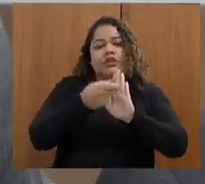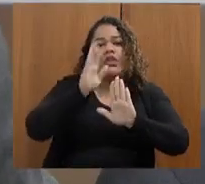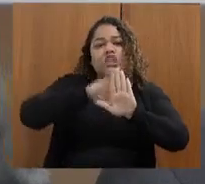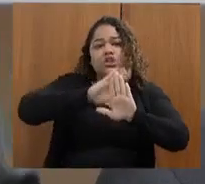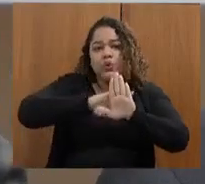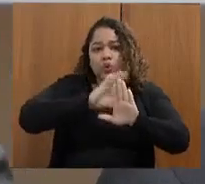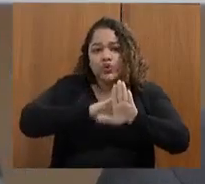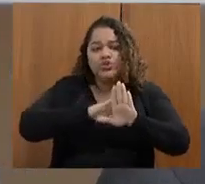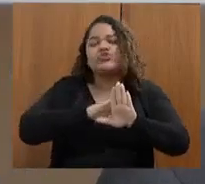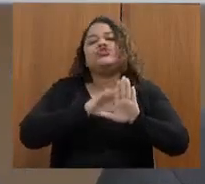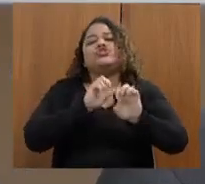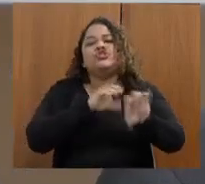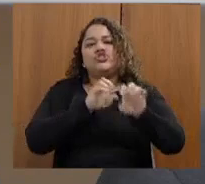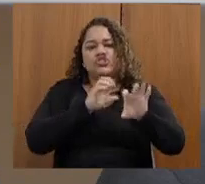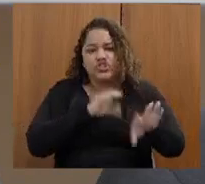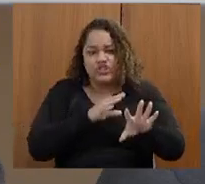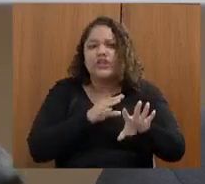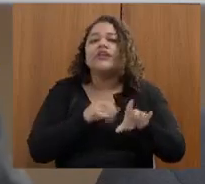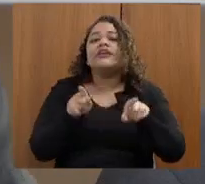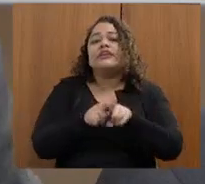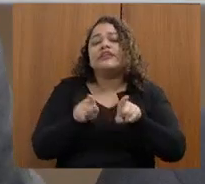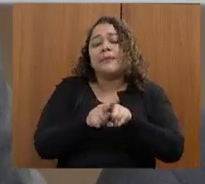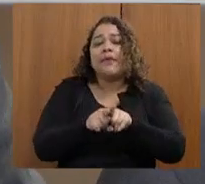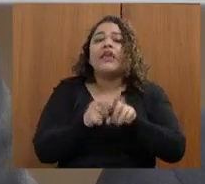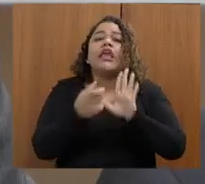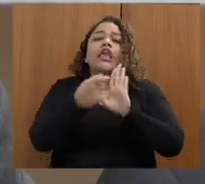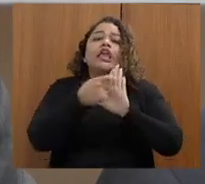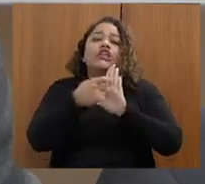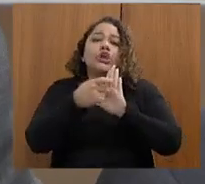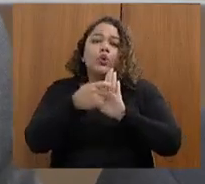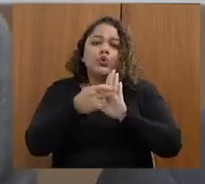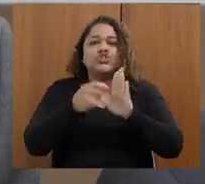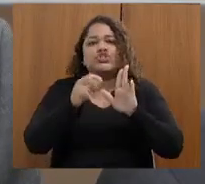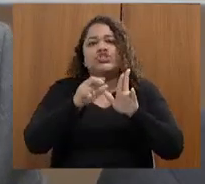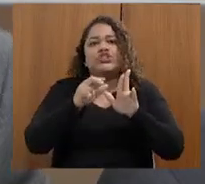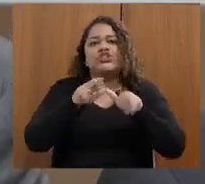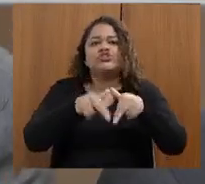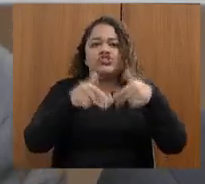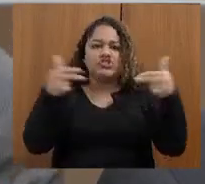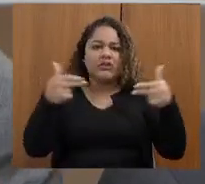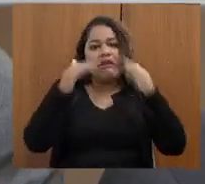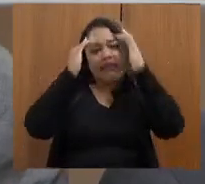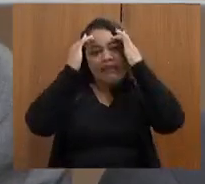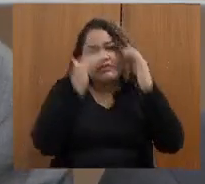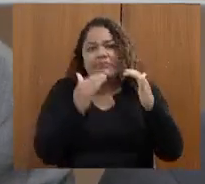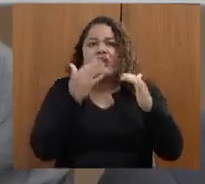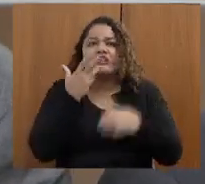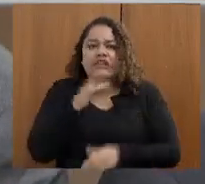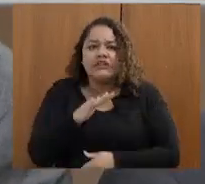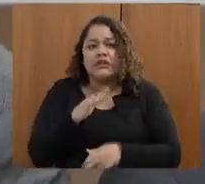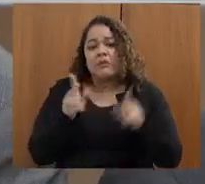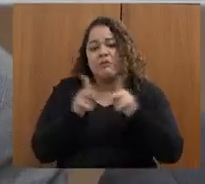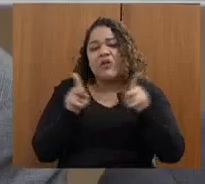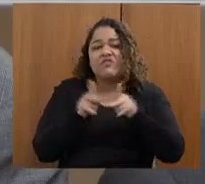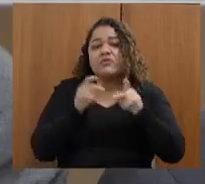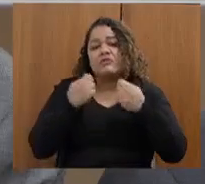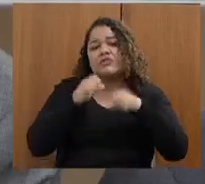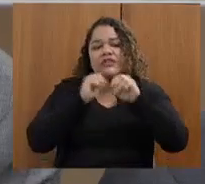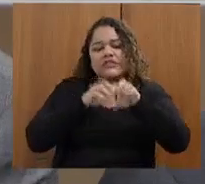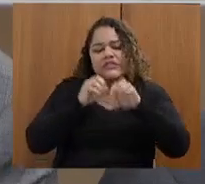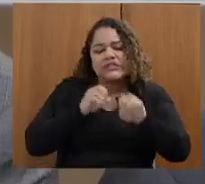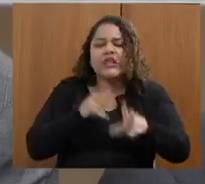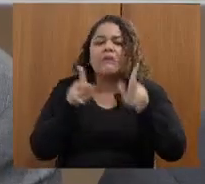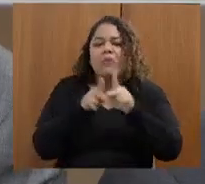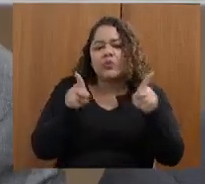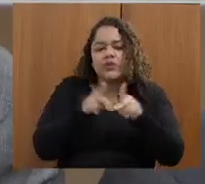rindo aqui acha bonitinho tá respeitem as nossas crianças Professor tem que ensinar português e matemática